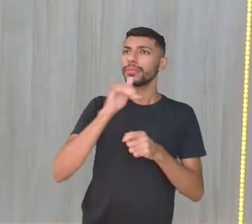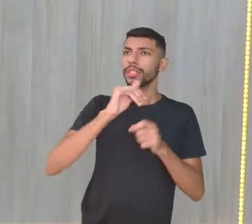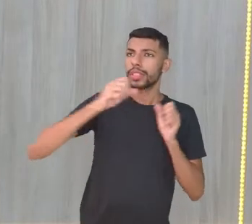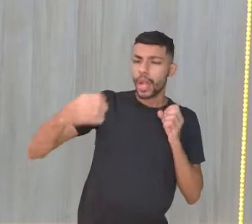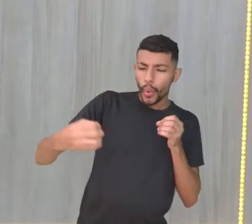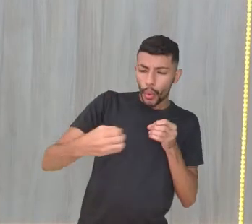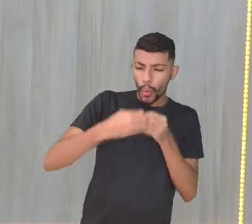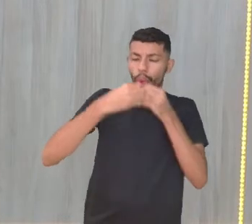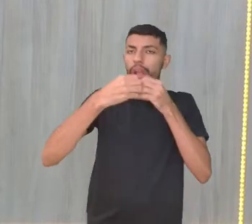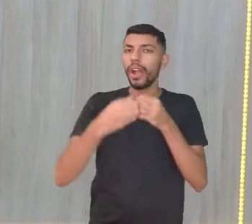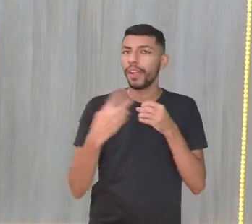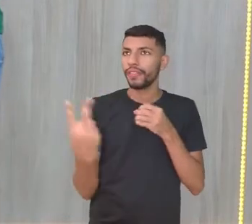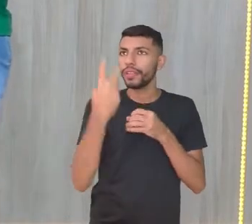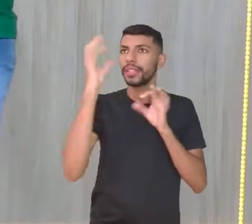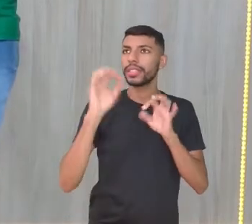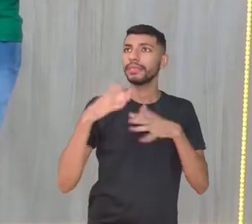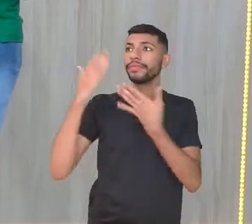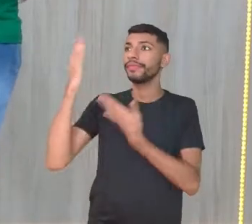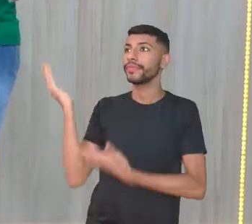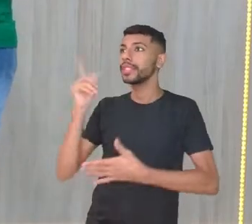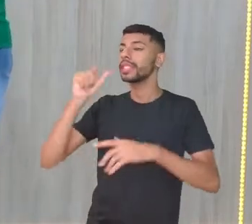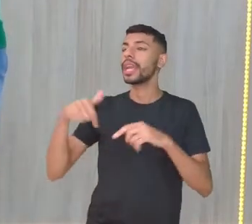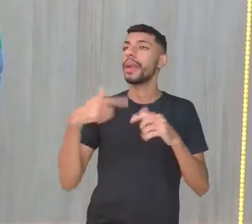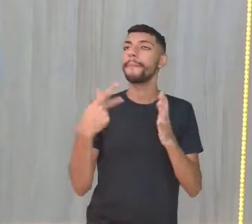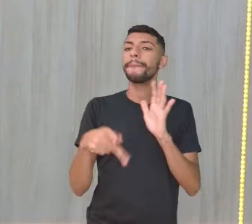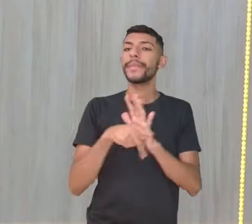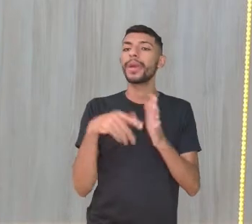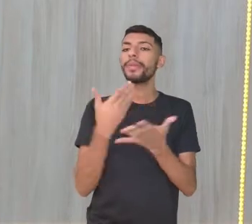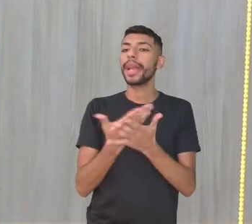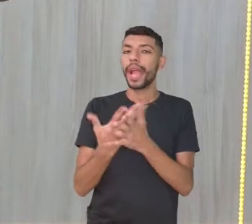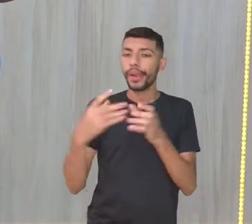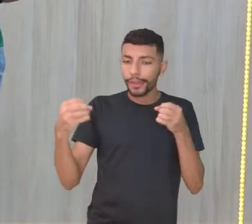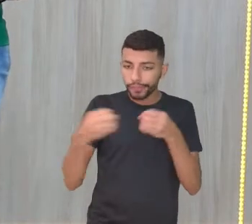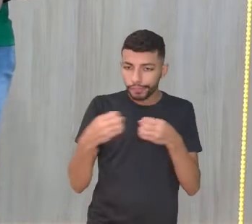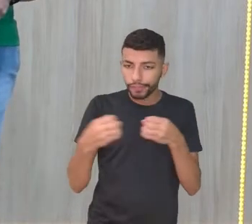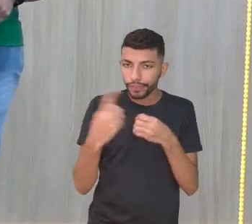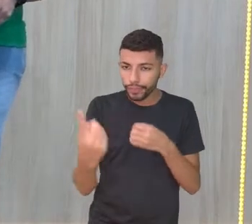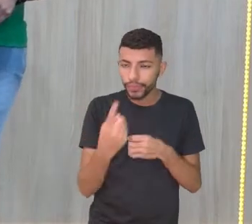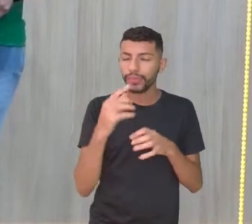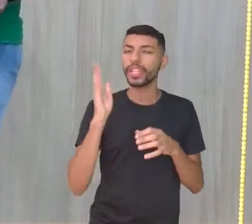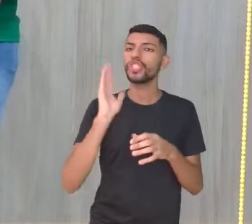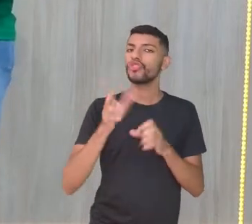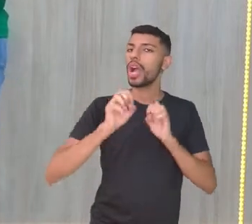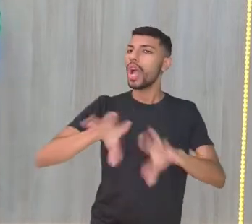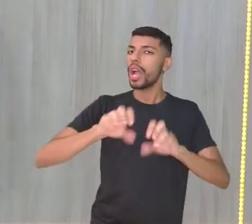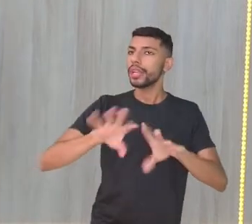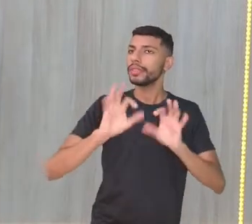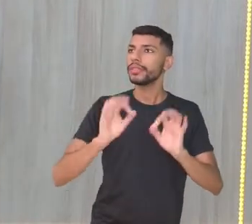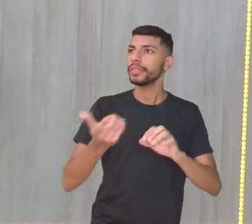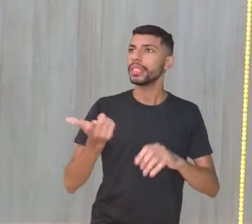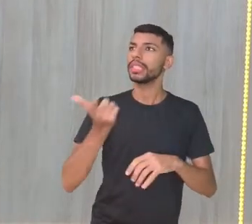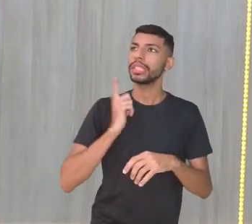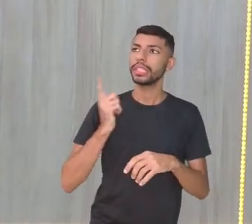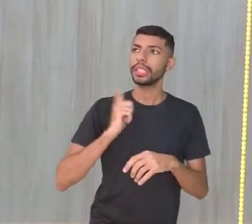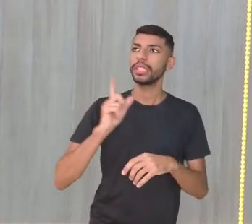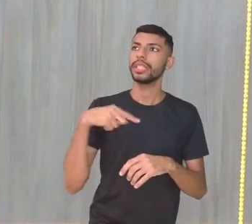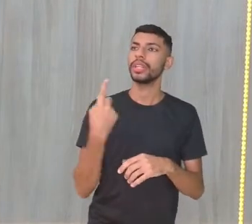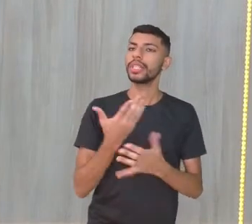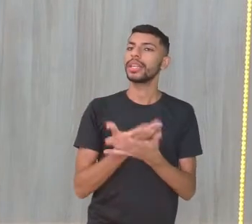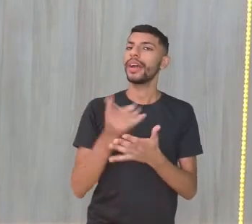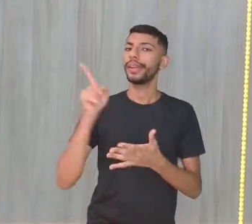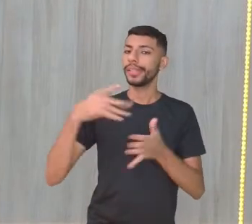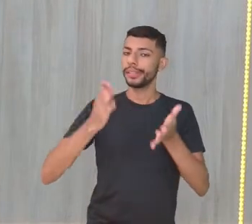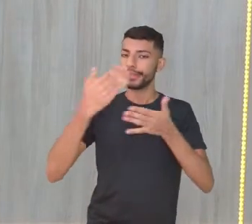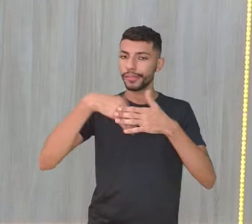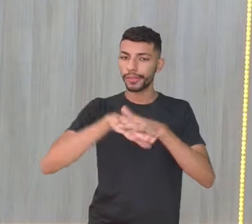esses valores. Essa aula de aproximação eu já dei aqui também, certo? Acompanha lá na nossa aula, lá no